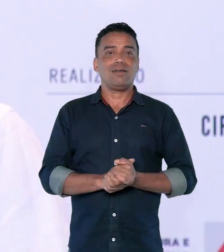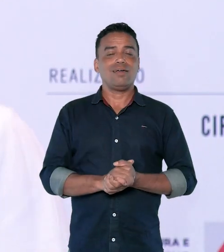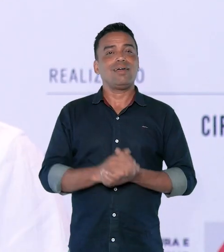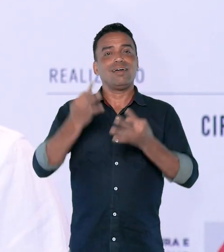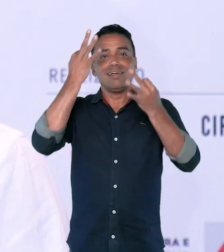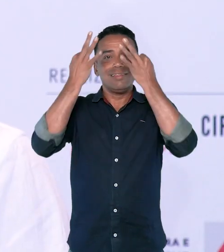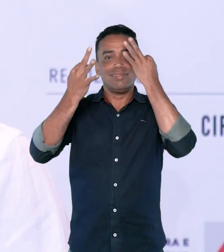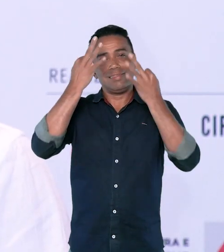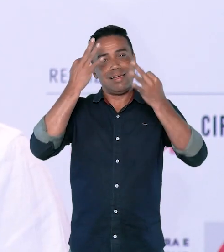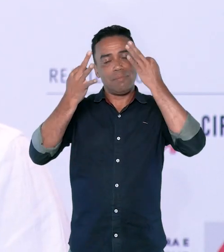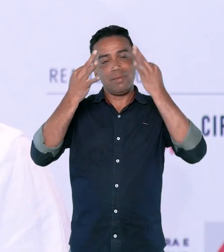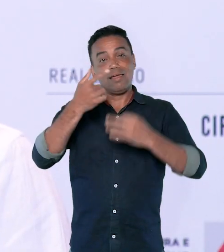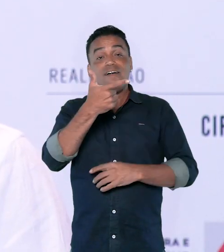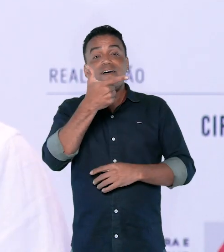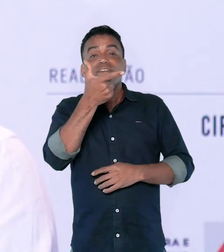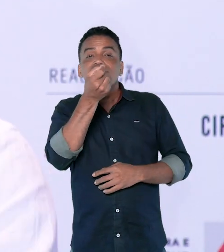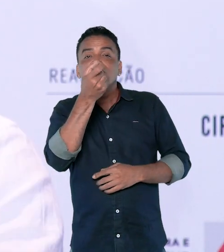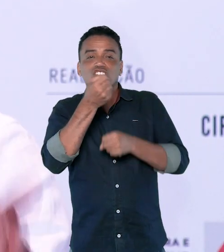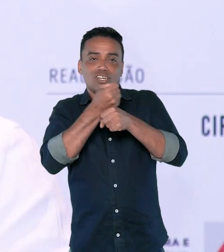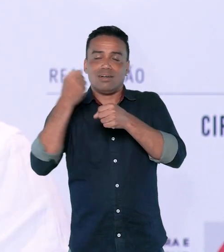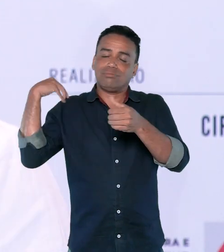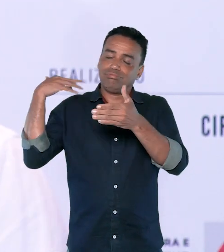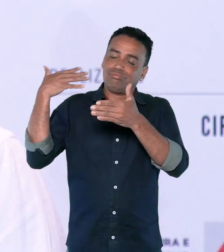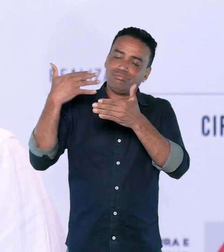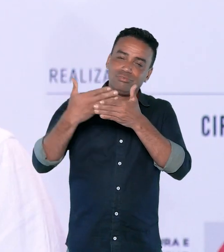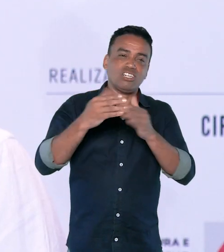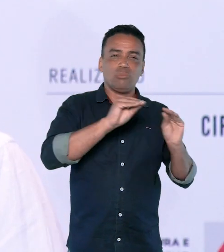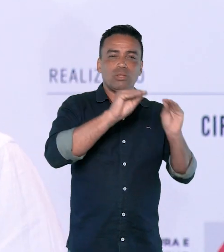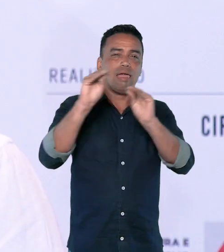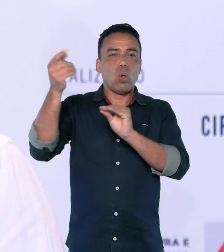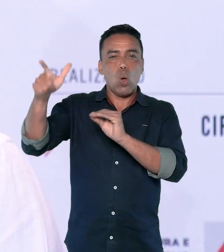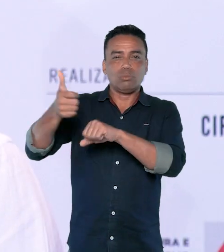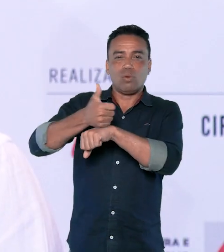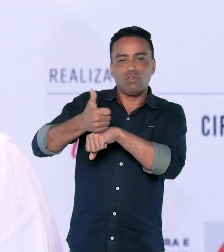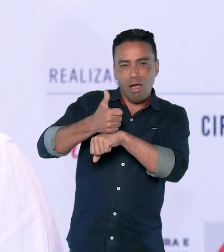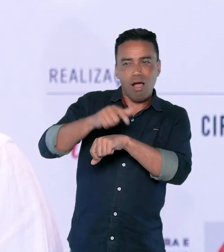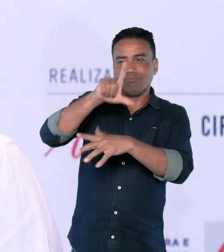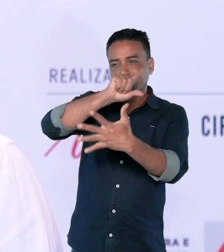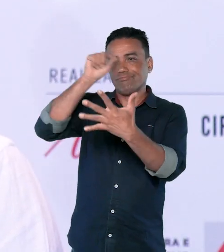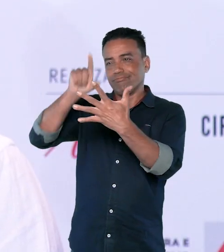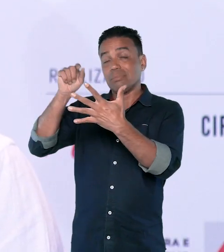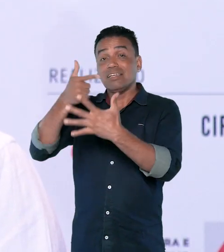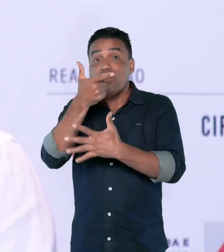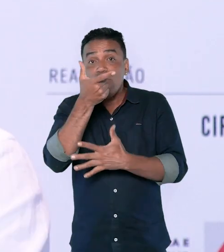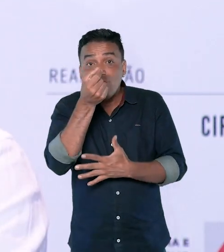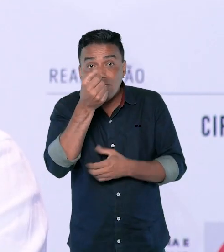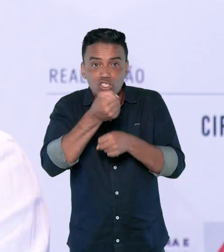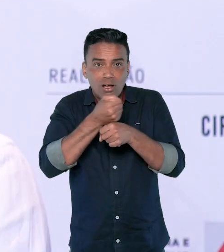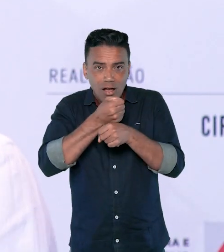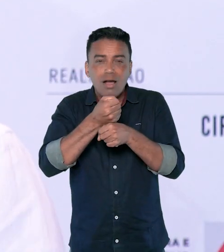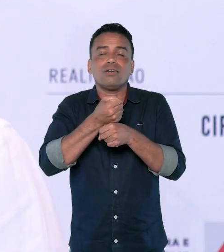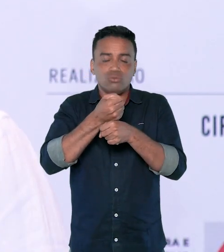Né? 20 anos fazendo terapia. Já mudei algumas vezes, né, de terapeutas, mas há 20 anos eu me trato.